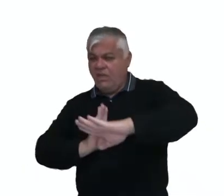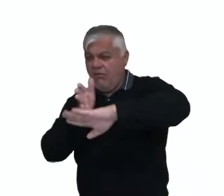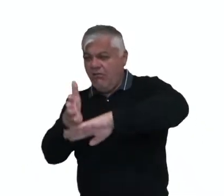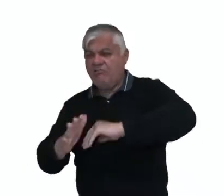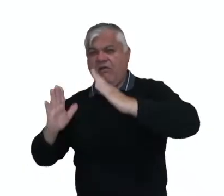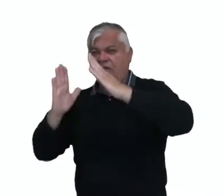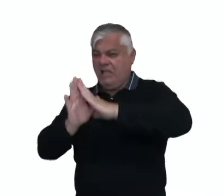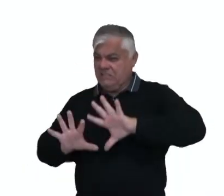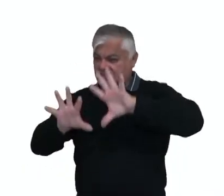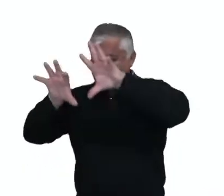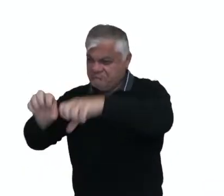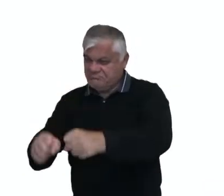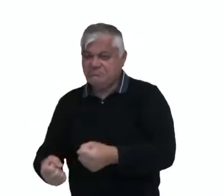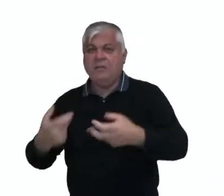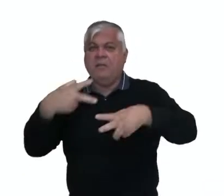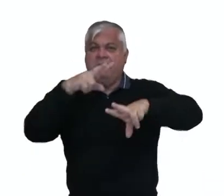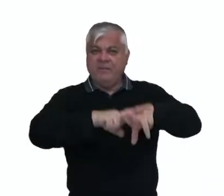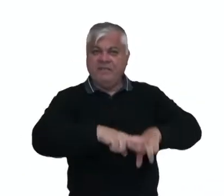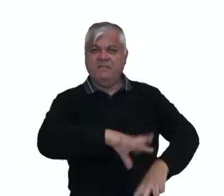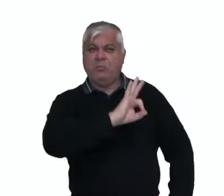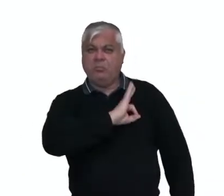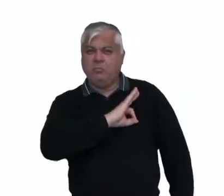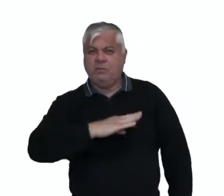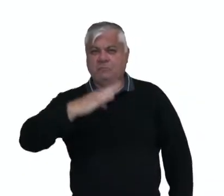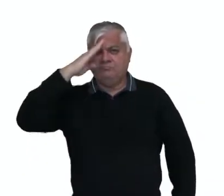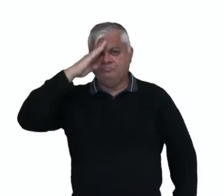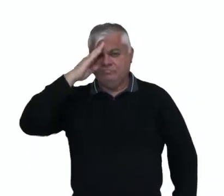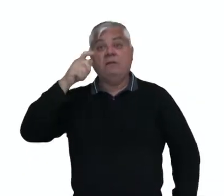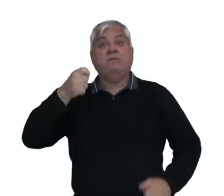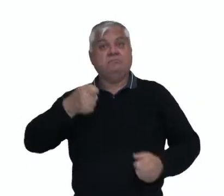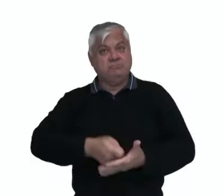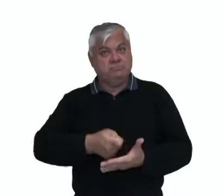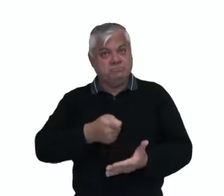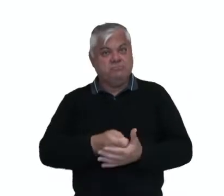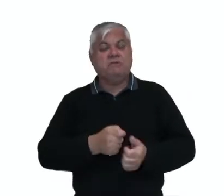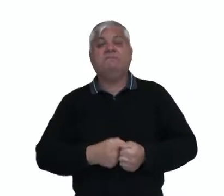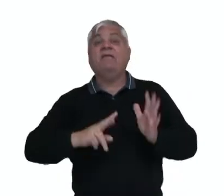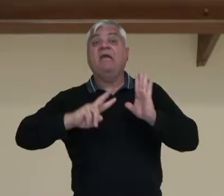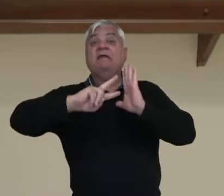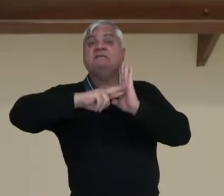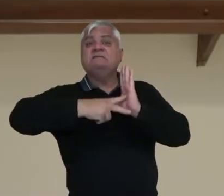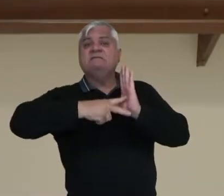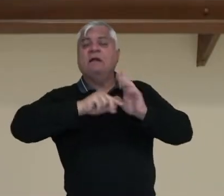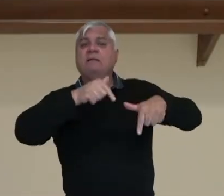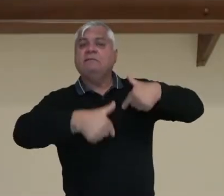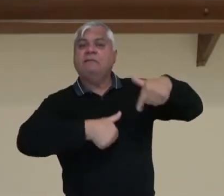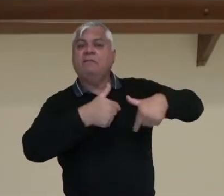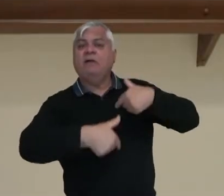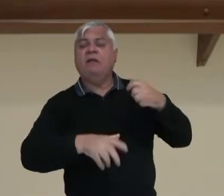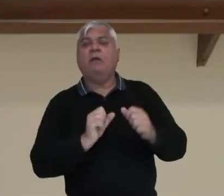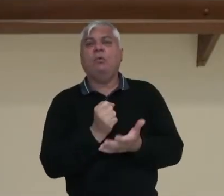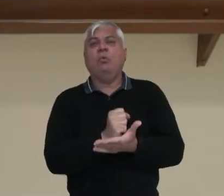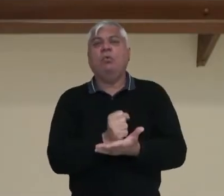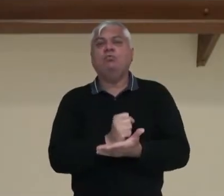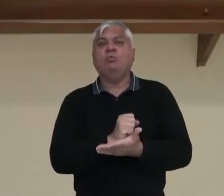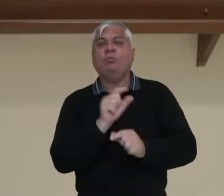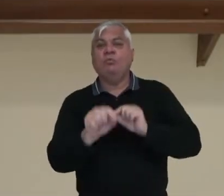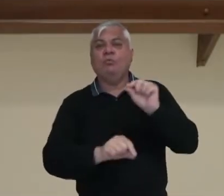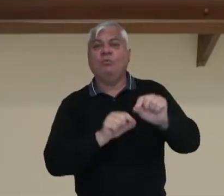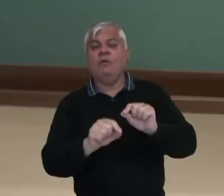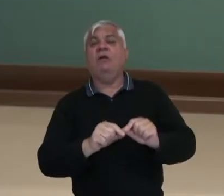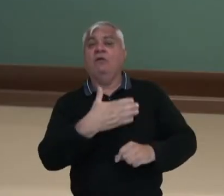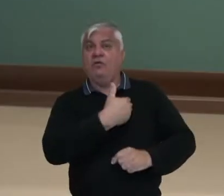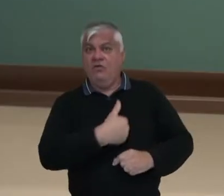prender pessoas de forma autoritária. Sindicatos de trabalhadores foram controlados pelo governo, ou